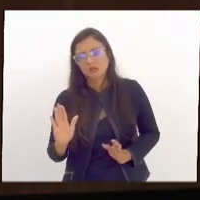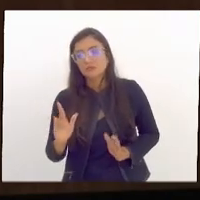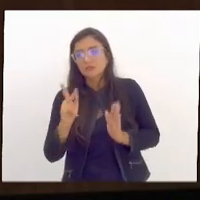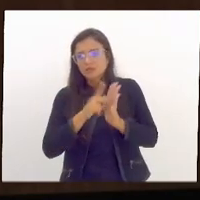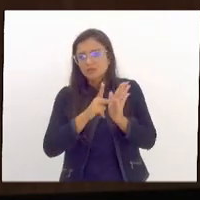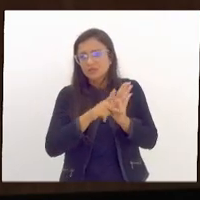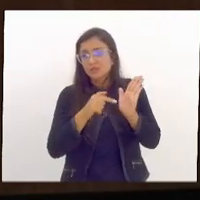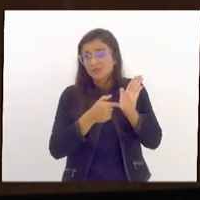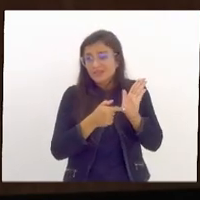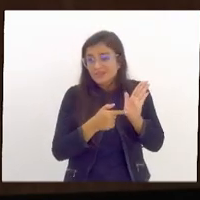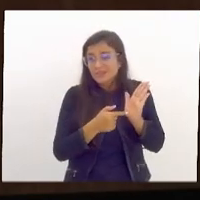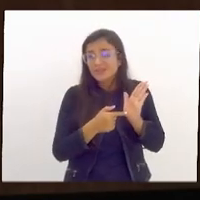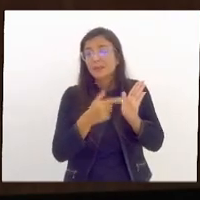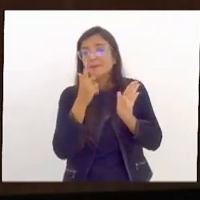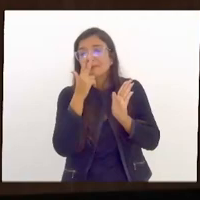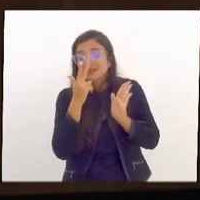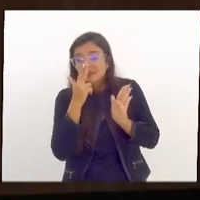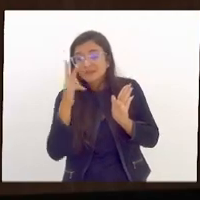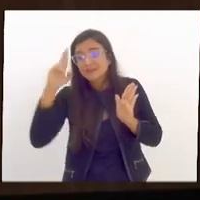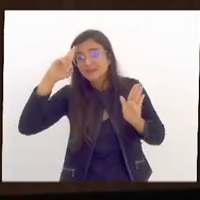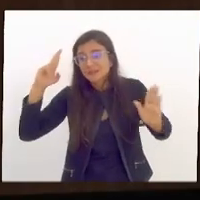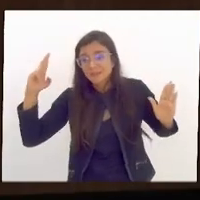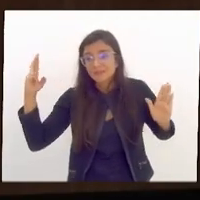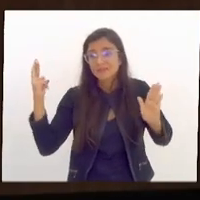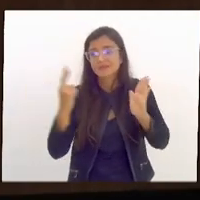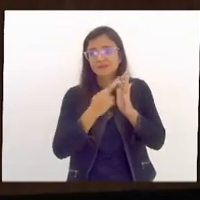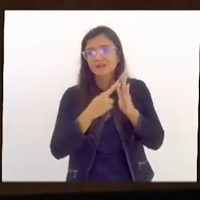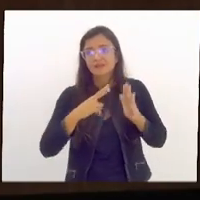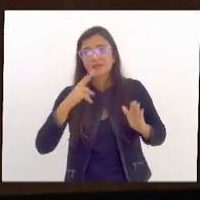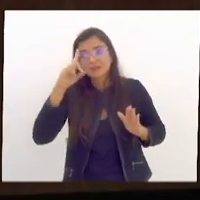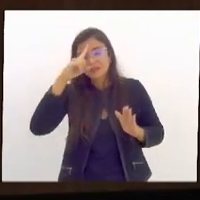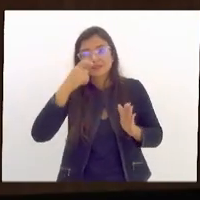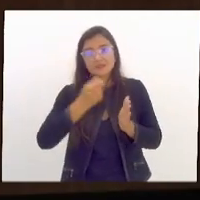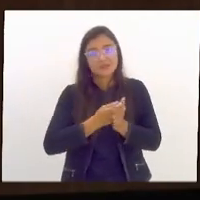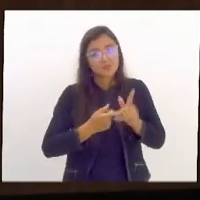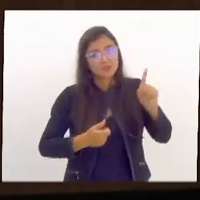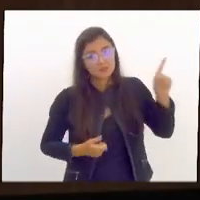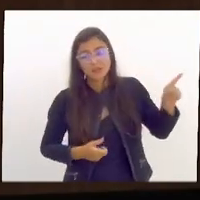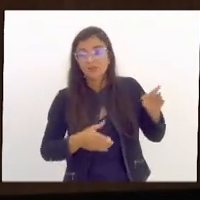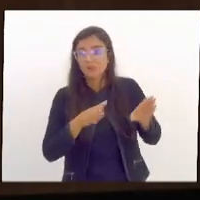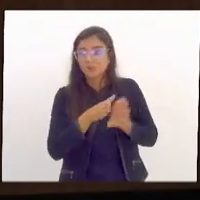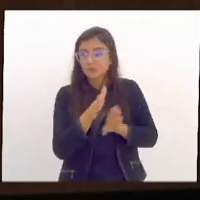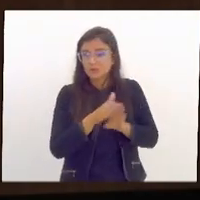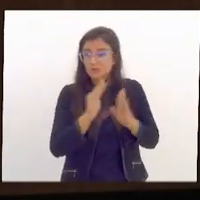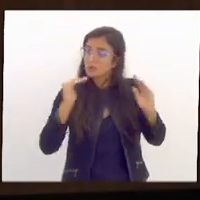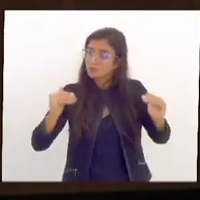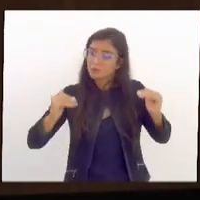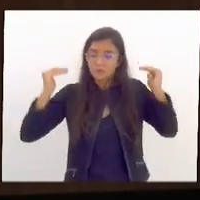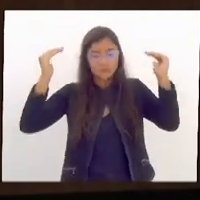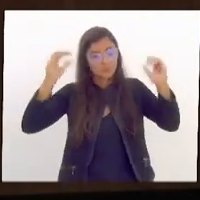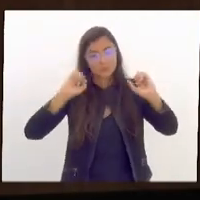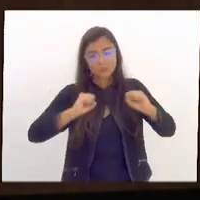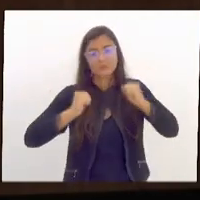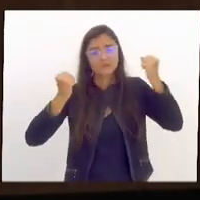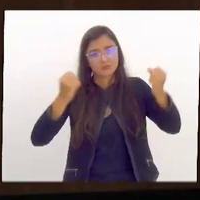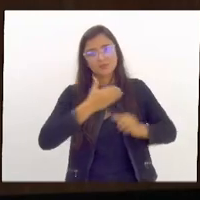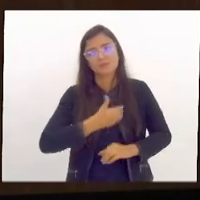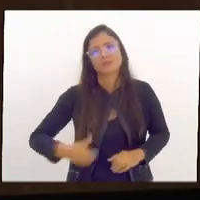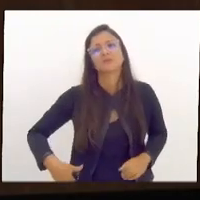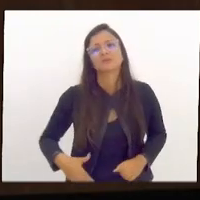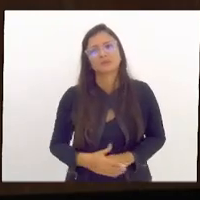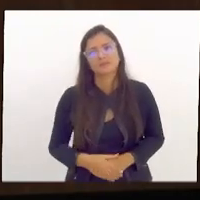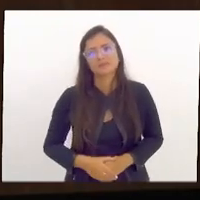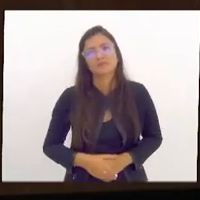aqui busca respeitar uma decisão tomada pelo Conselho Superior da Defensoria, já praticada com êxito, de maneira que